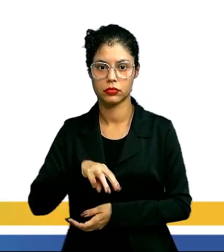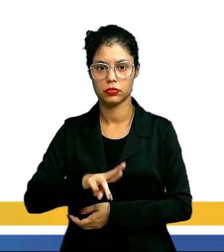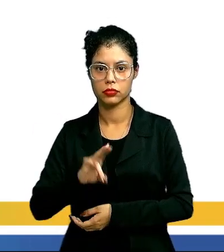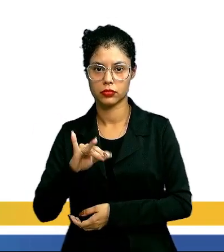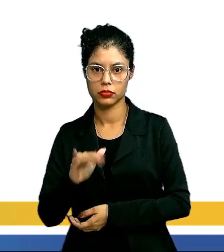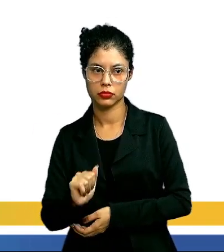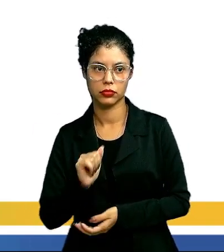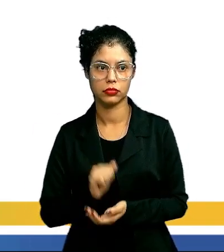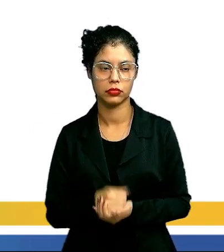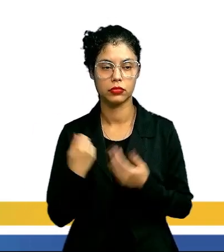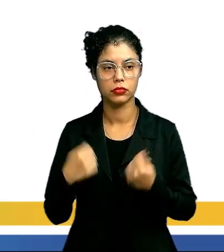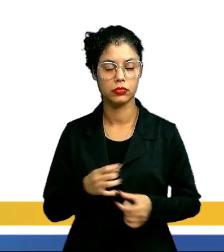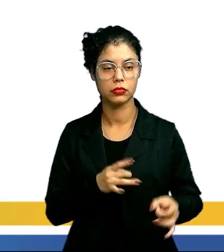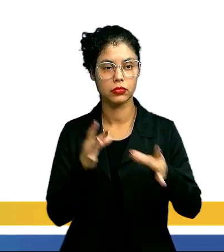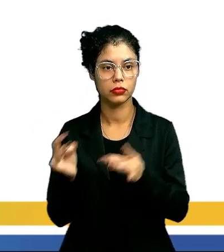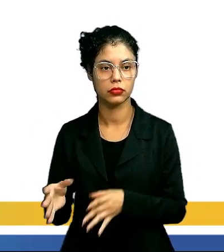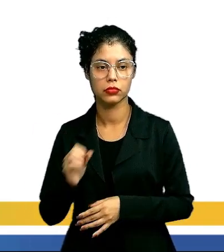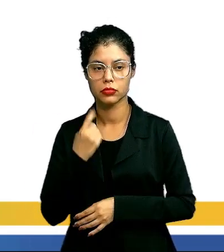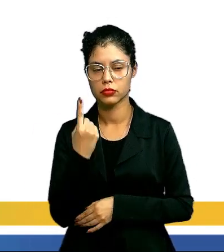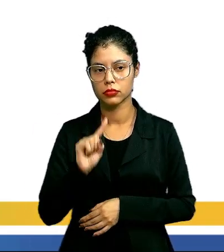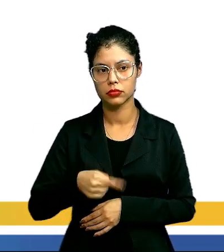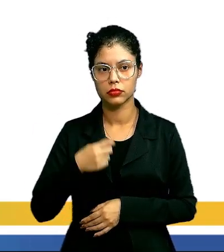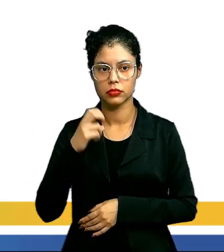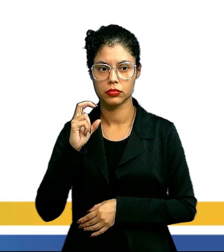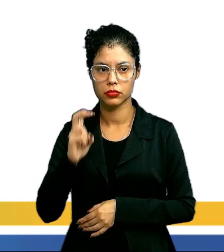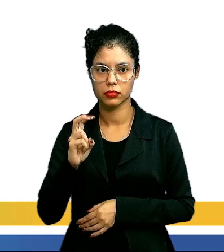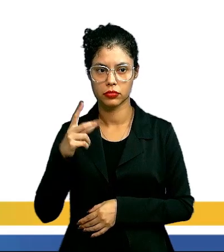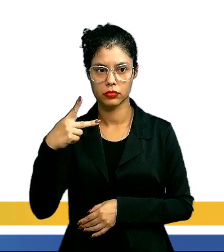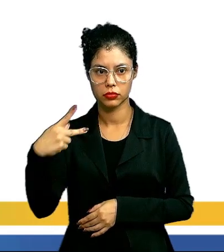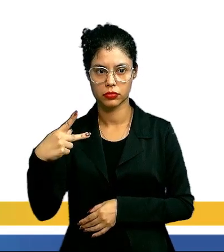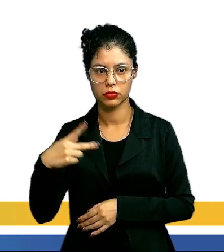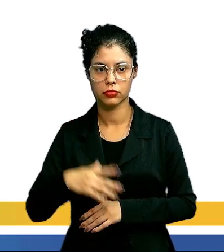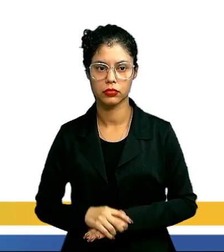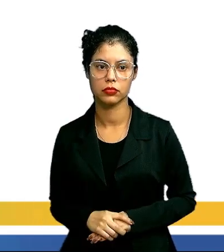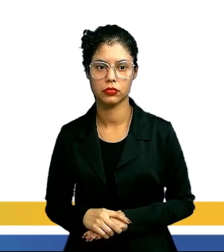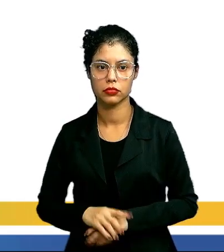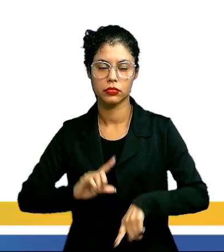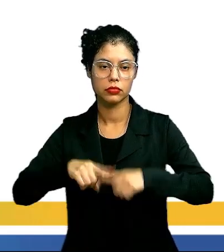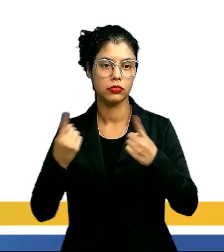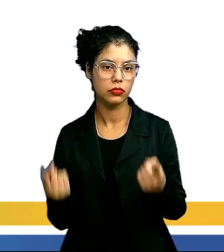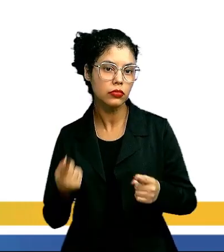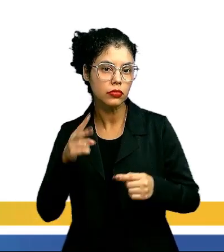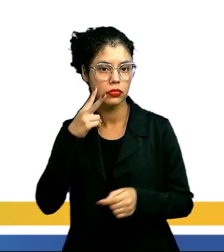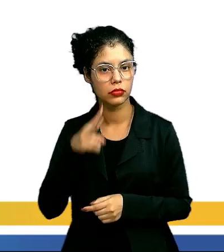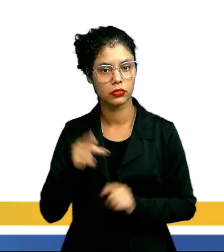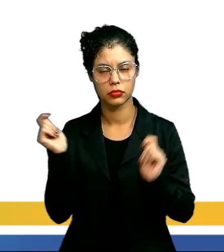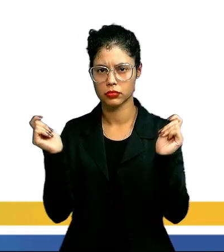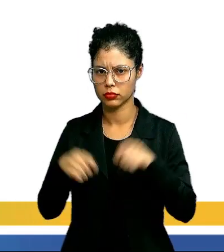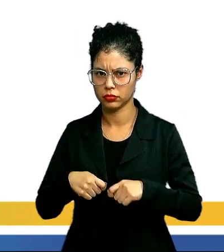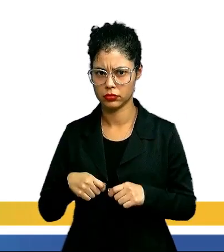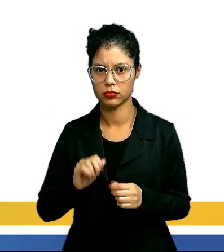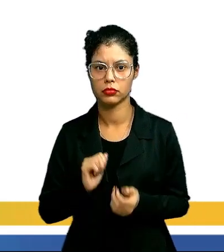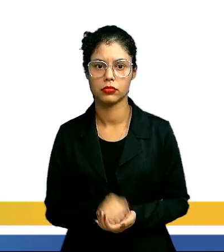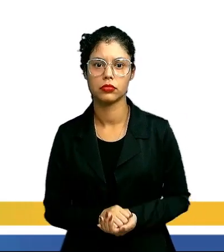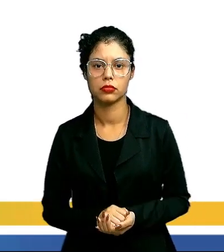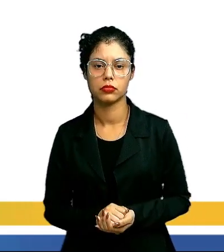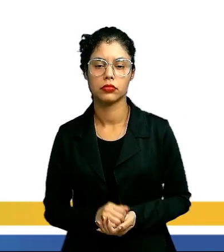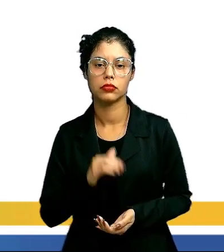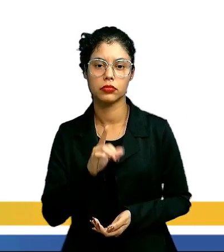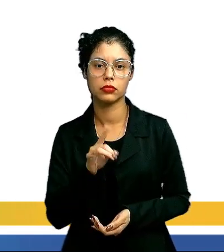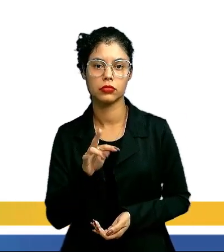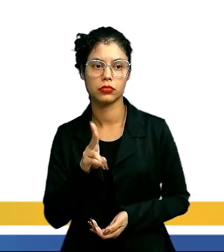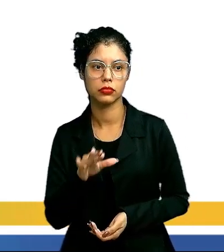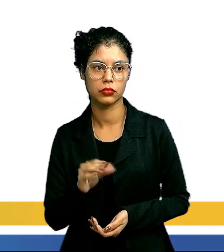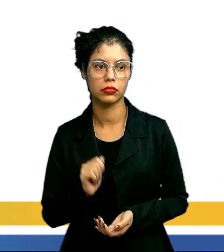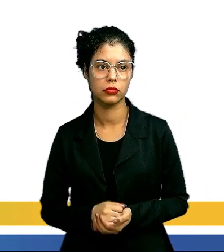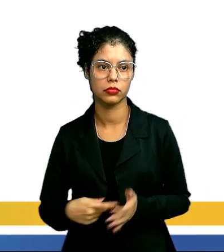lucro Maria Júlia deve vender a mercadoria por 1,5p no entanto já prevendo a possibilidade